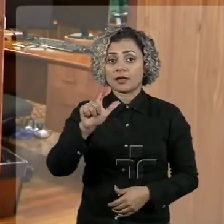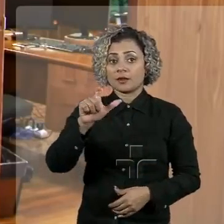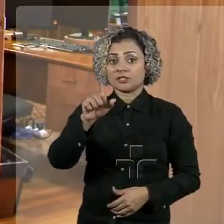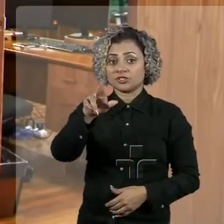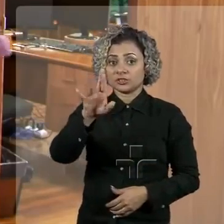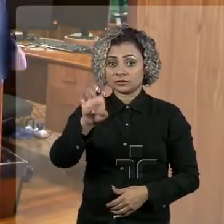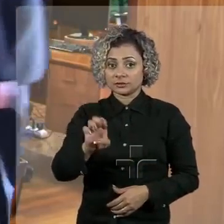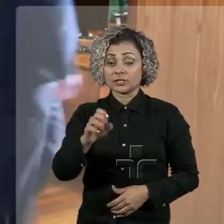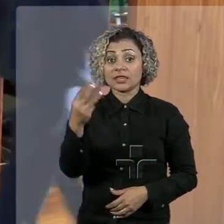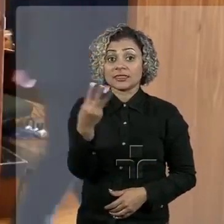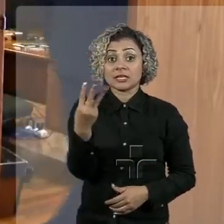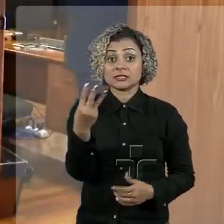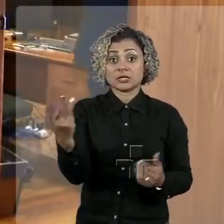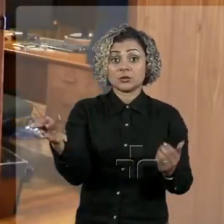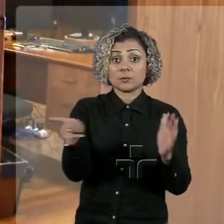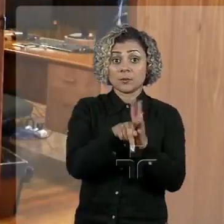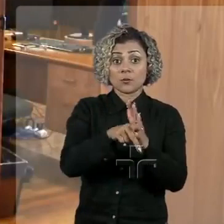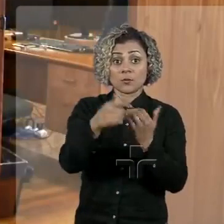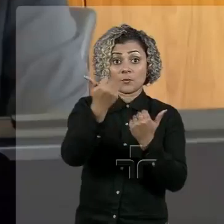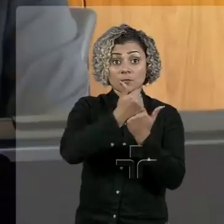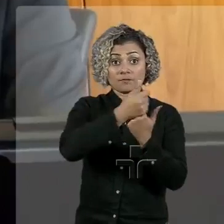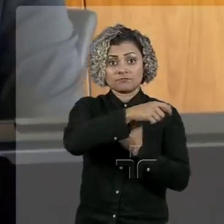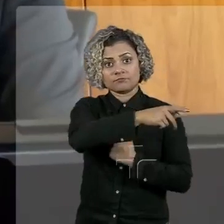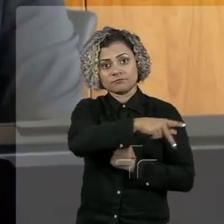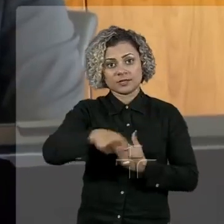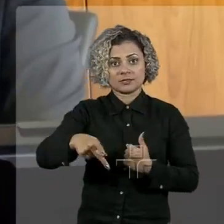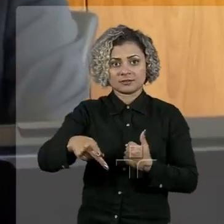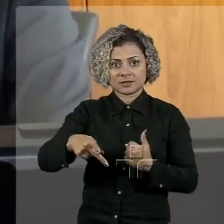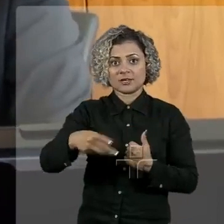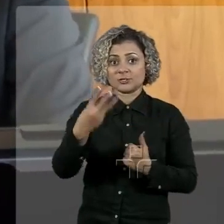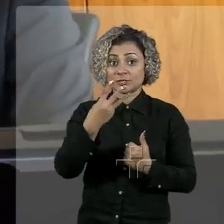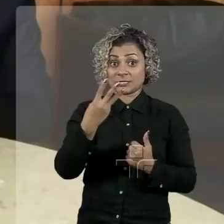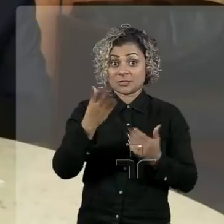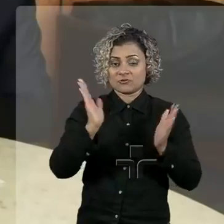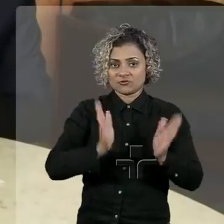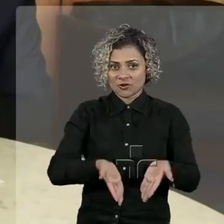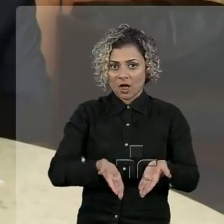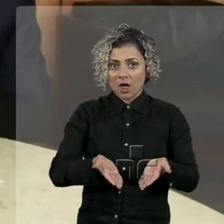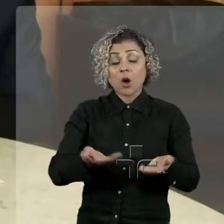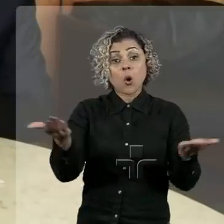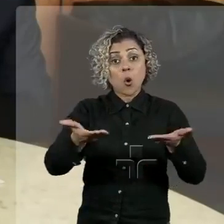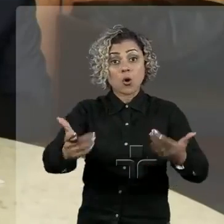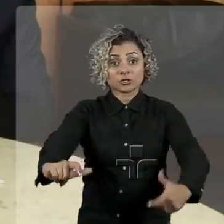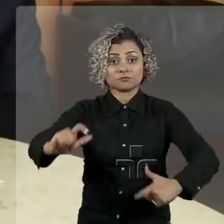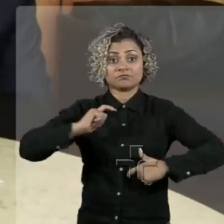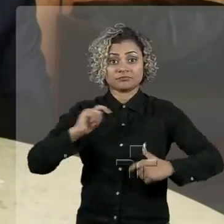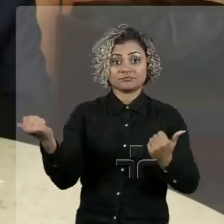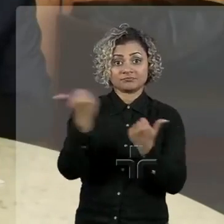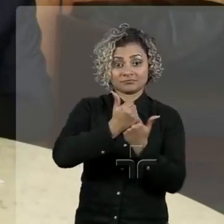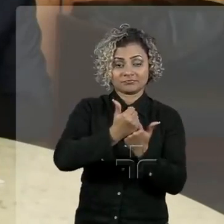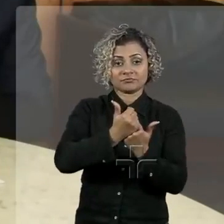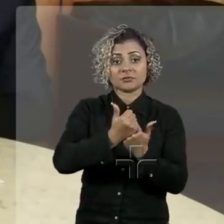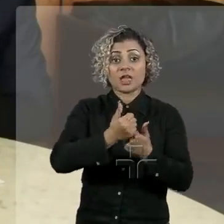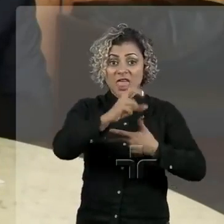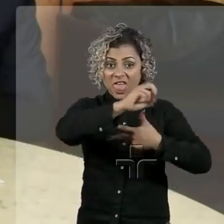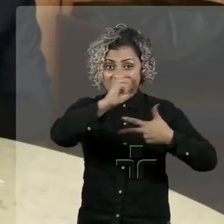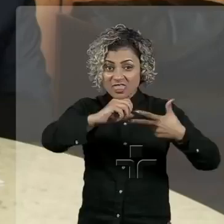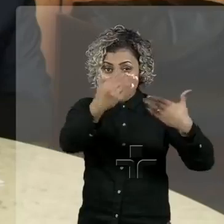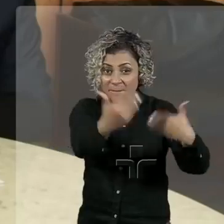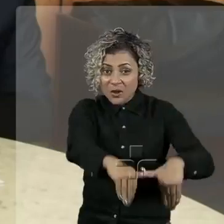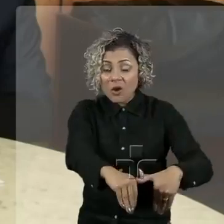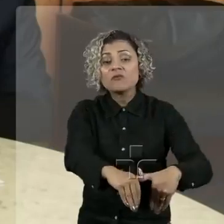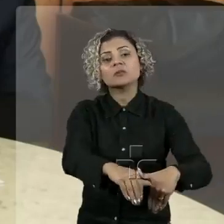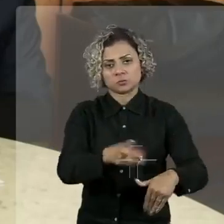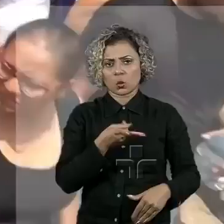o terceiro presidente do INEP no atual governo. Ao assumir o cargo hoje, ele garantiu que o cronograma do Enem, o Exame Nacional do Ensino